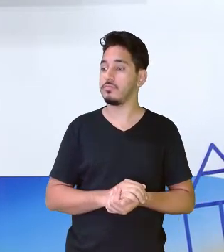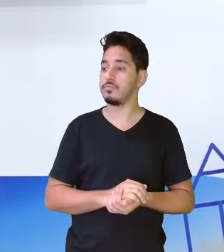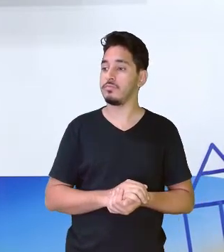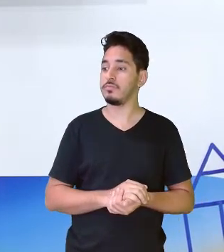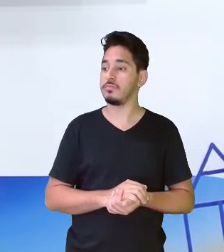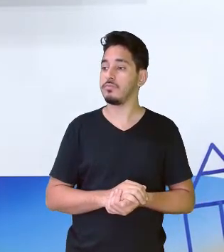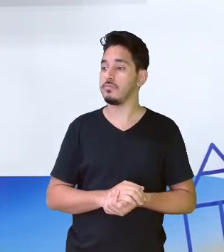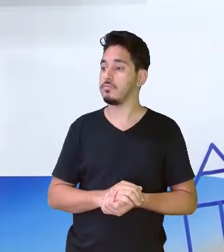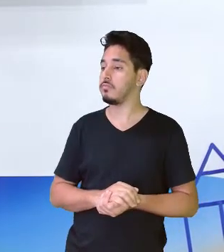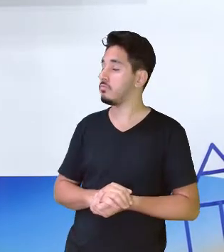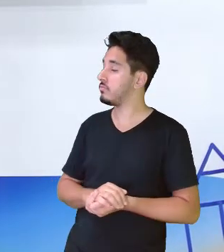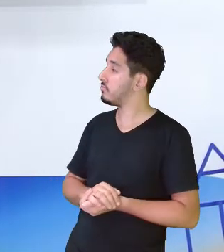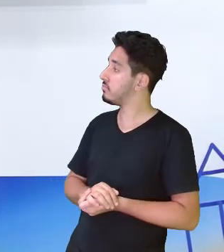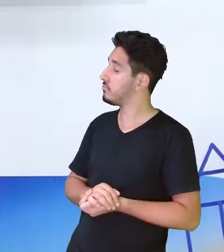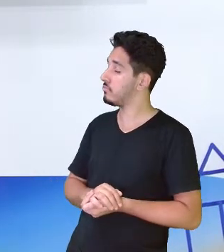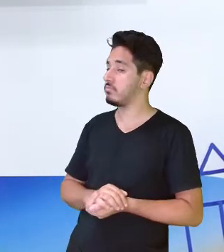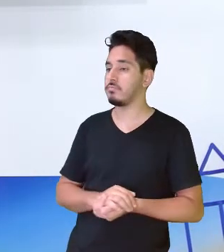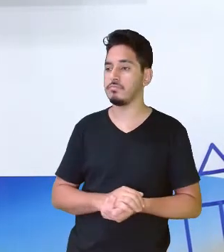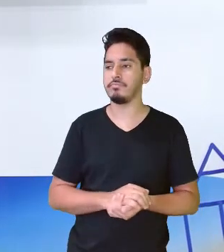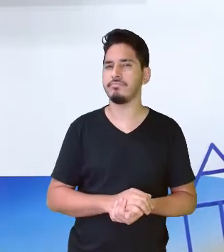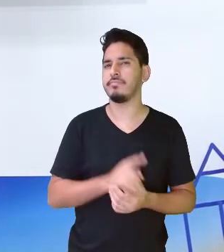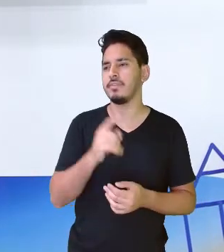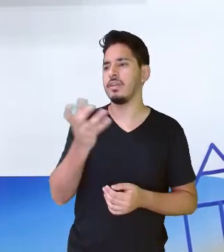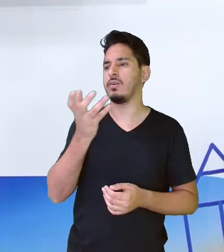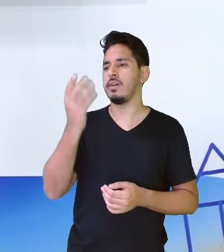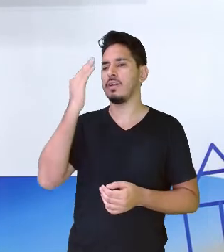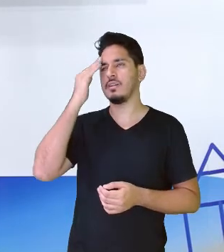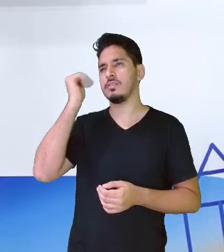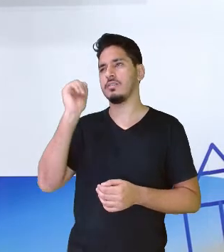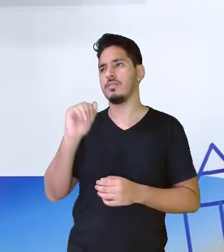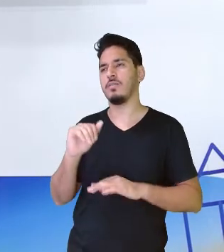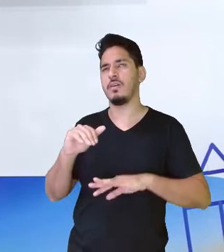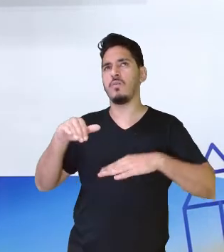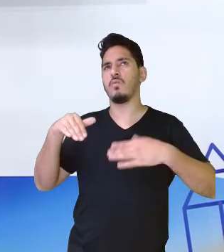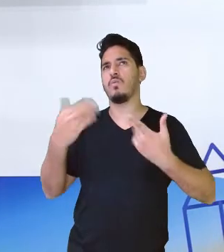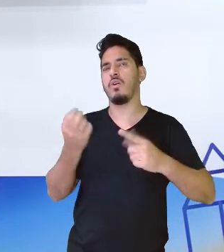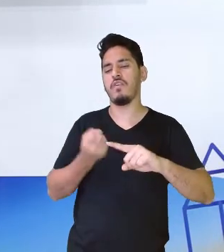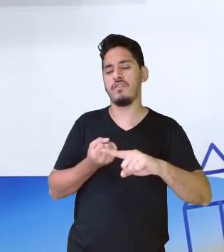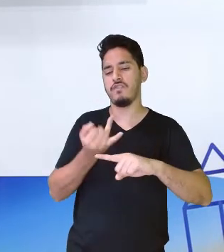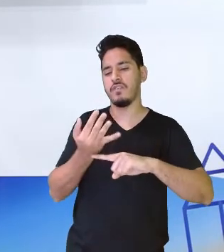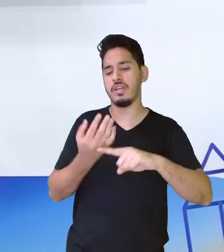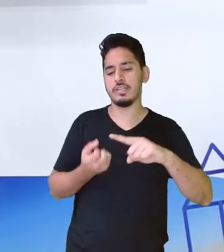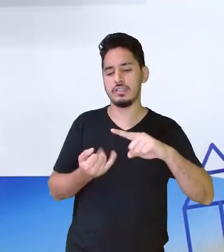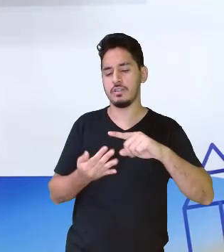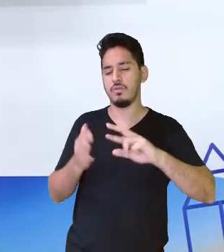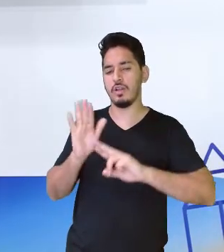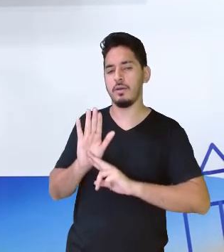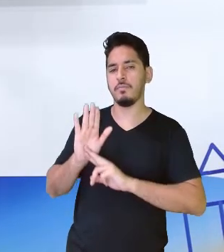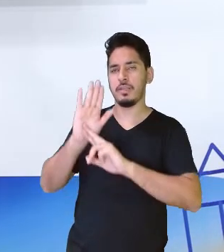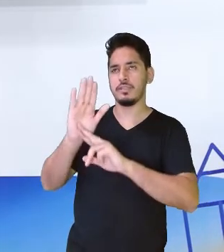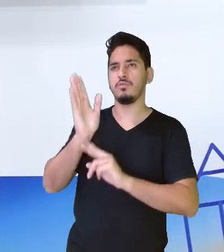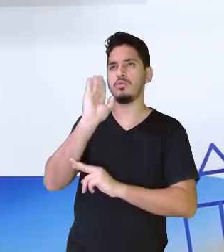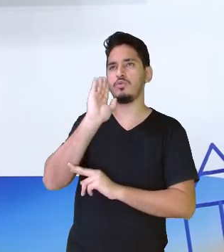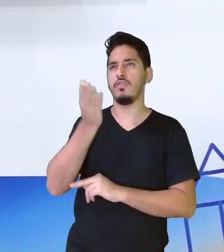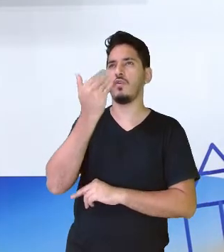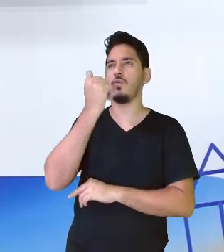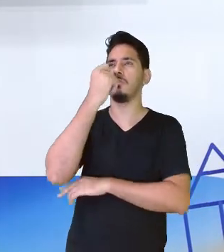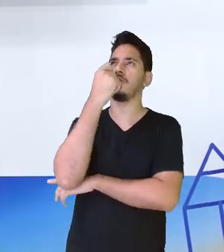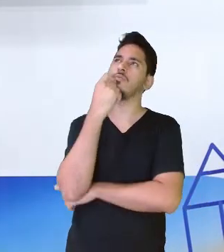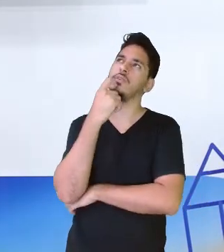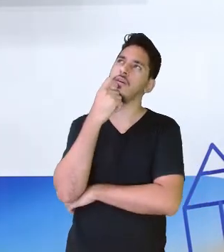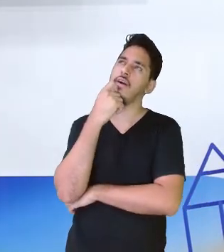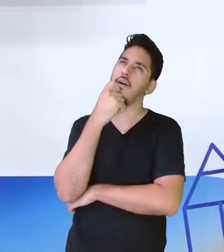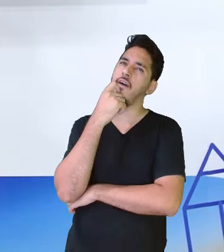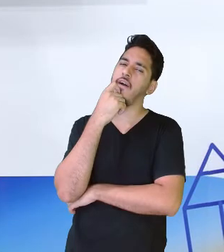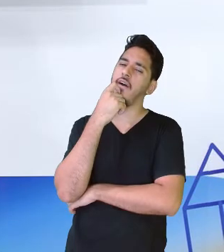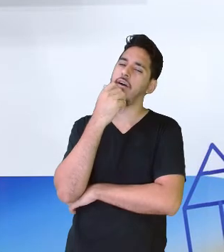pedacinho aqui. Eu quero saber que fração representa o que já foi consumido.